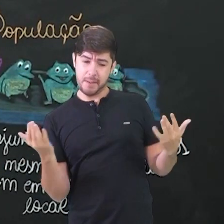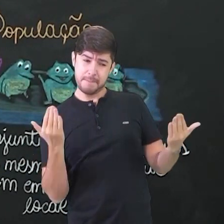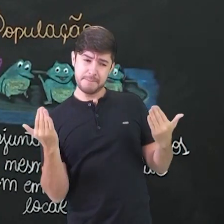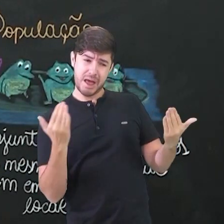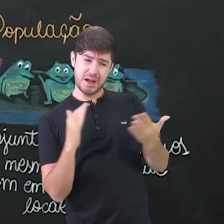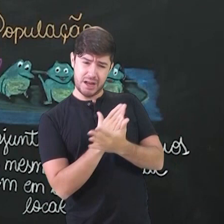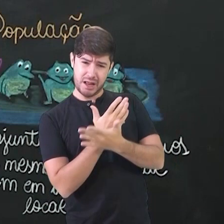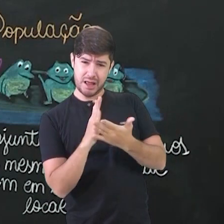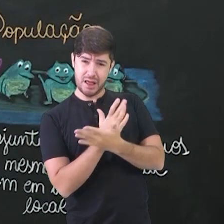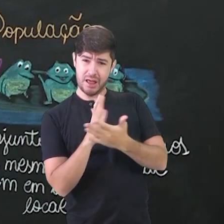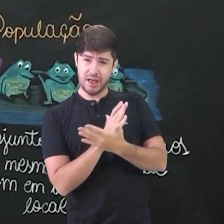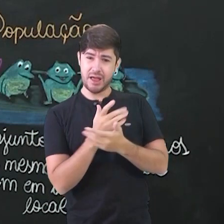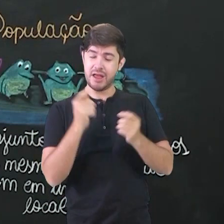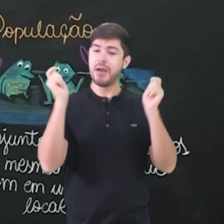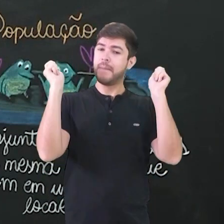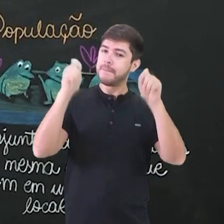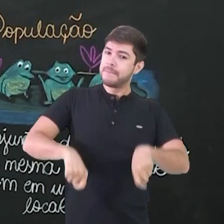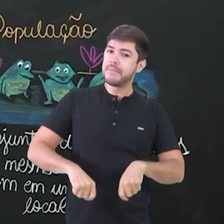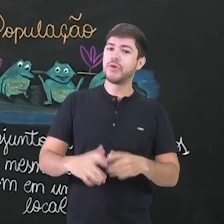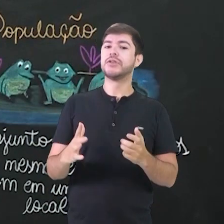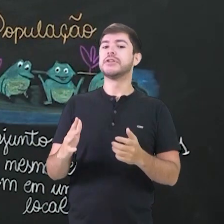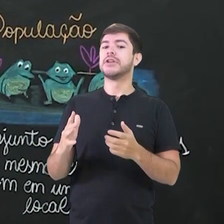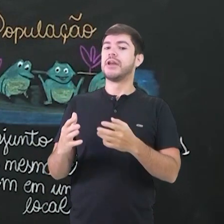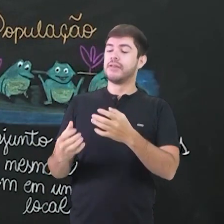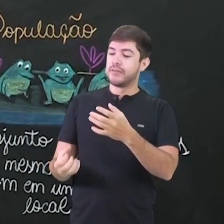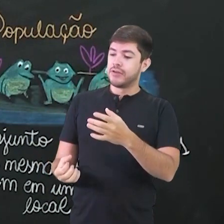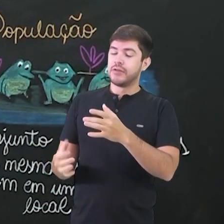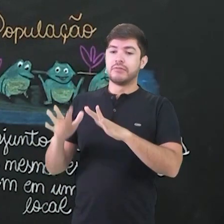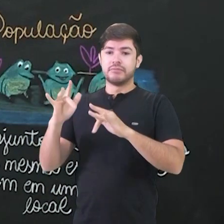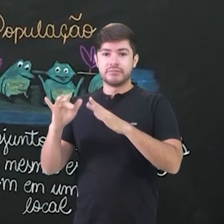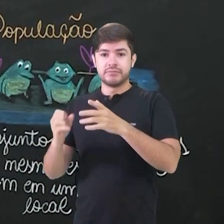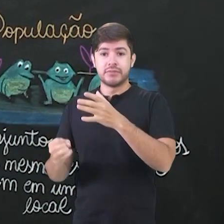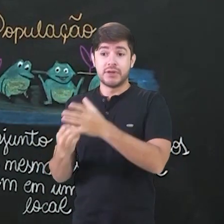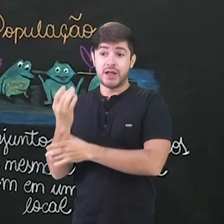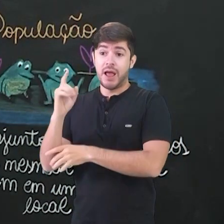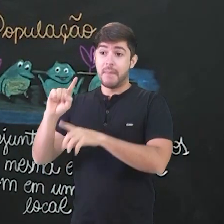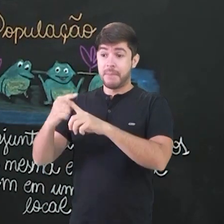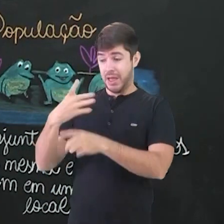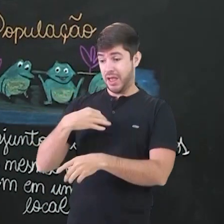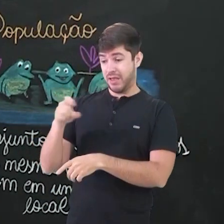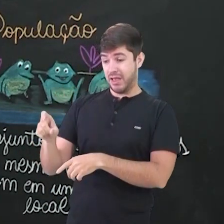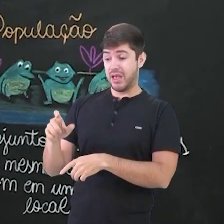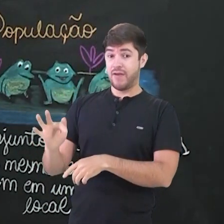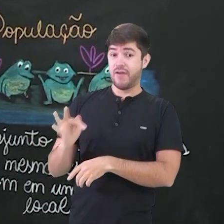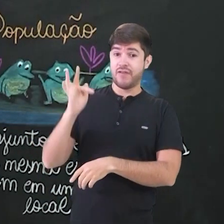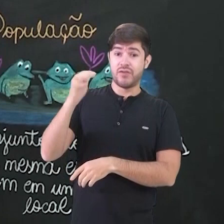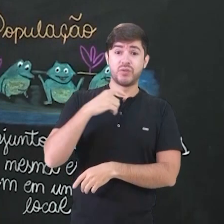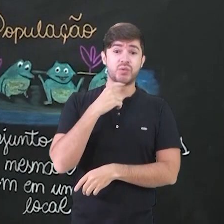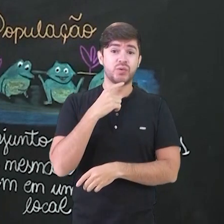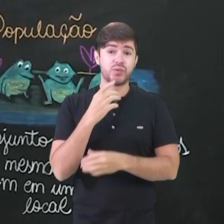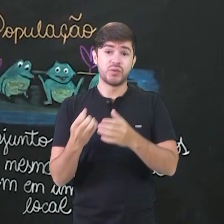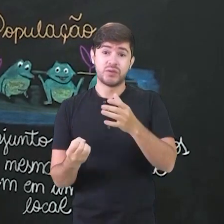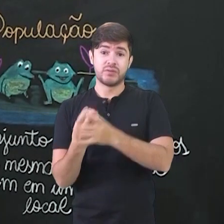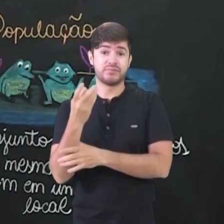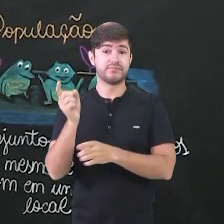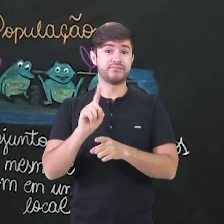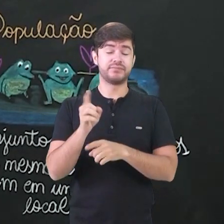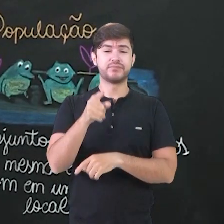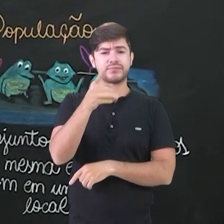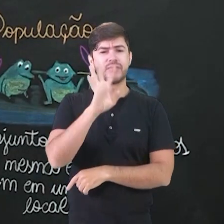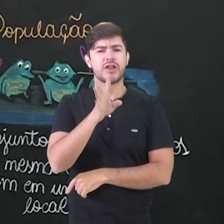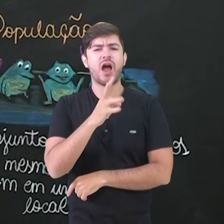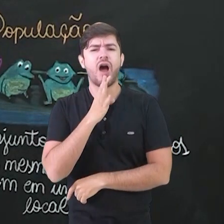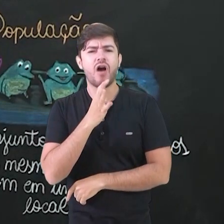se reproduzir e gerar um descendente que geralmente não é fértil. Então você já ouviu falar, por exemplo, do